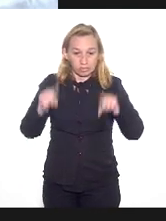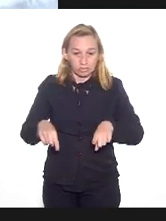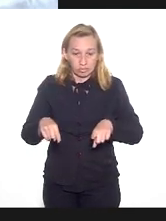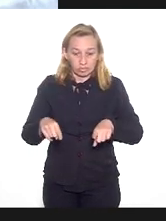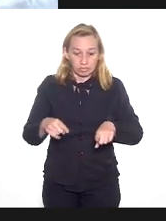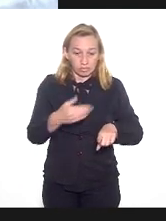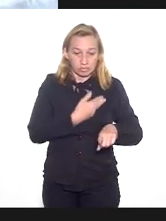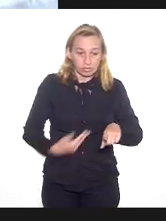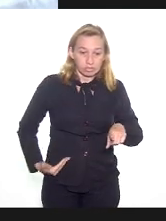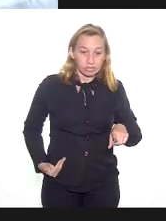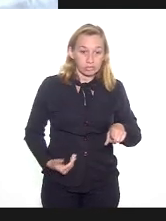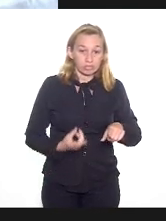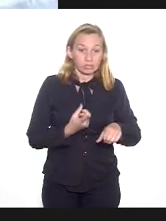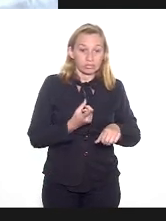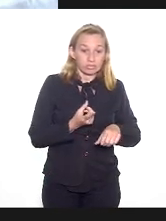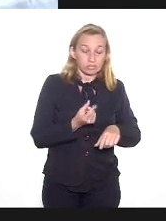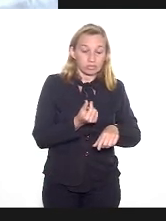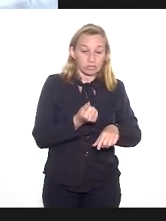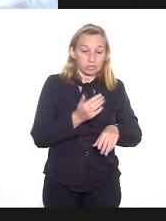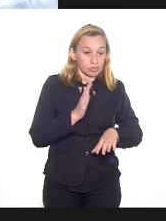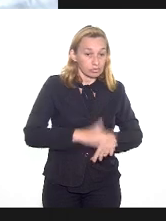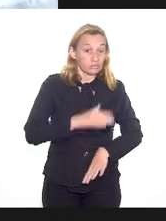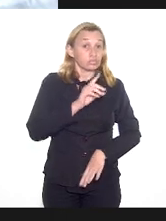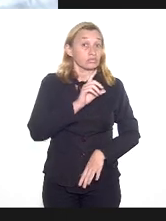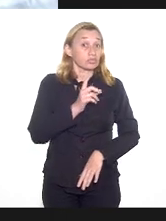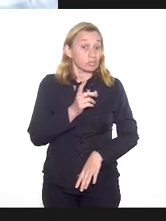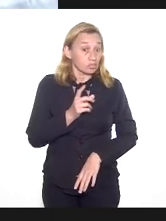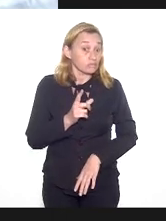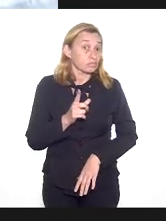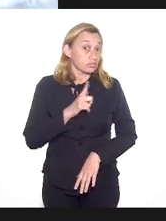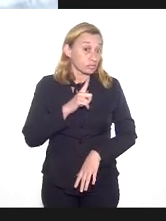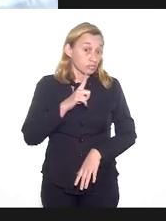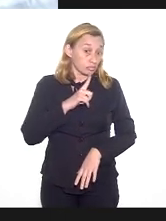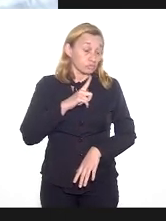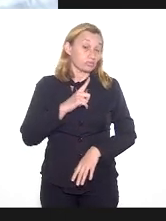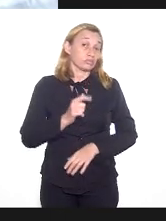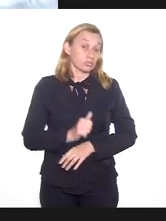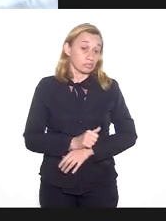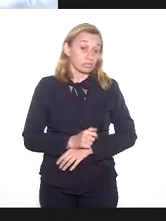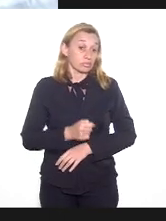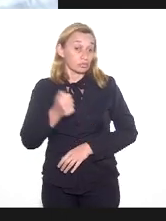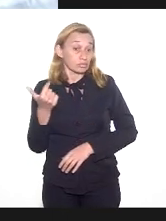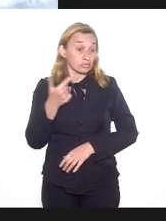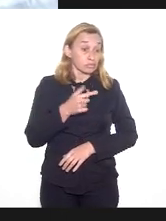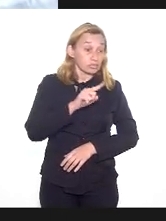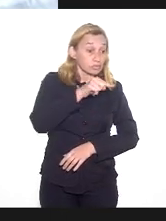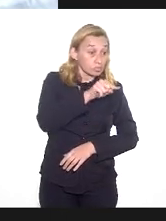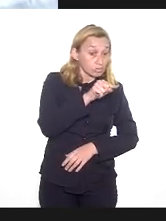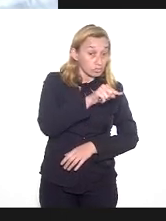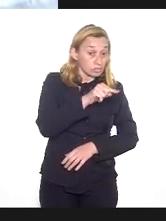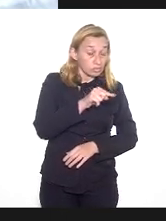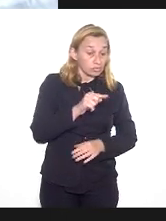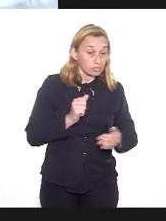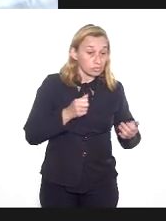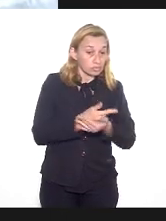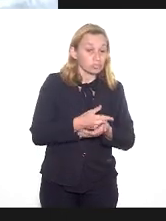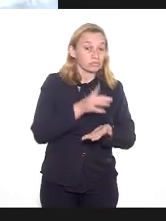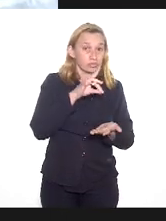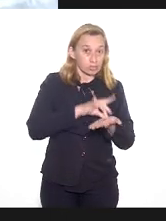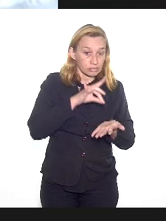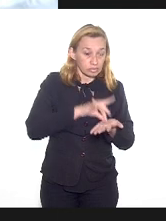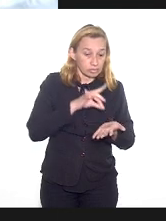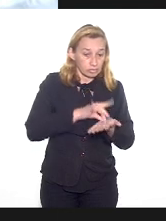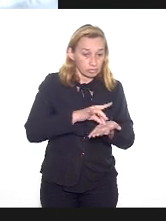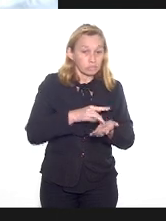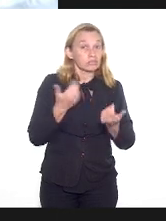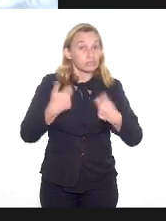mais do que aquilo que deveria receber. Recebe muito mais do que aquilo que eles contribuíram de verdade. A